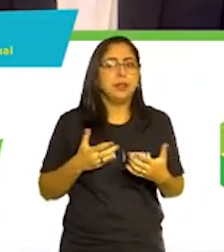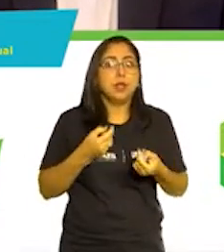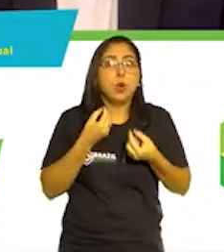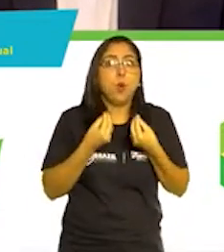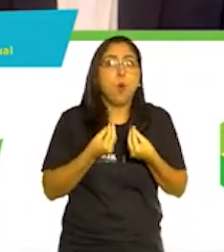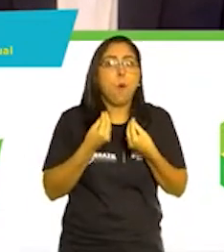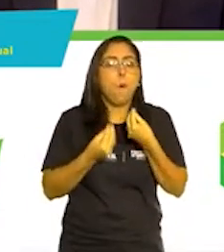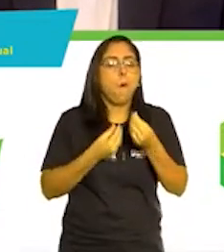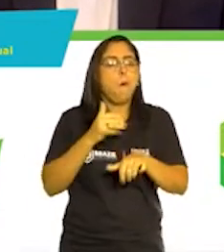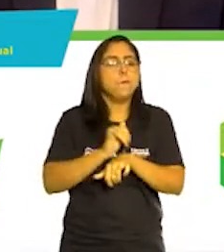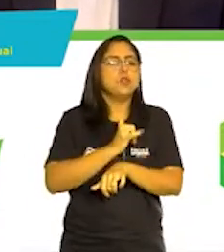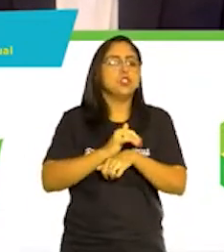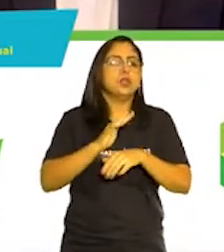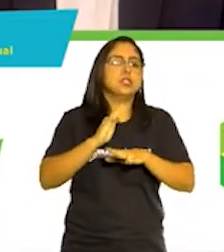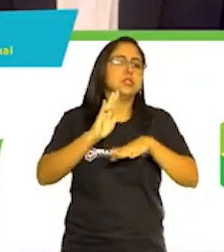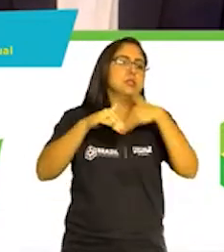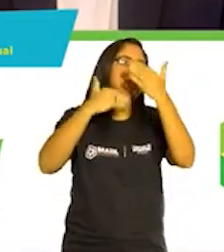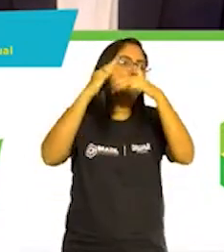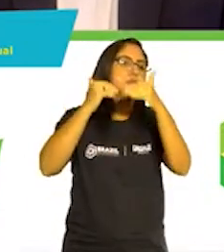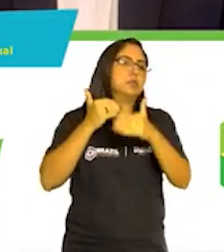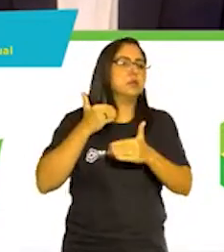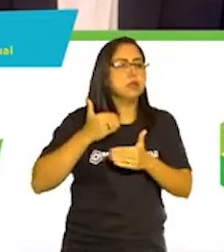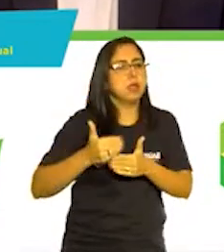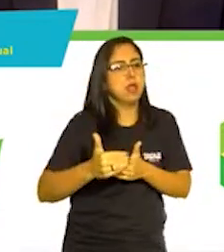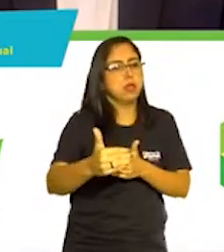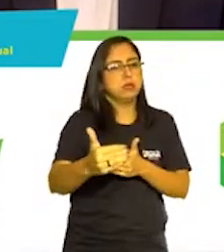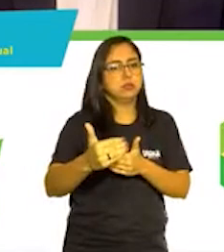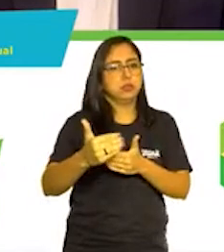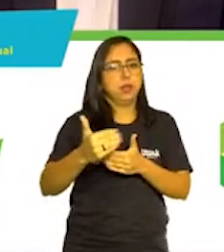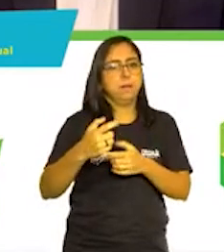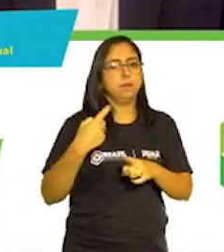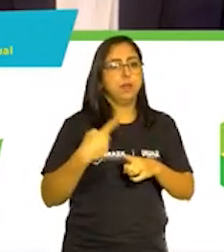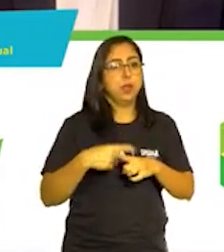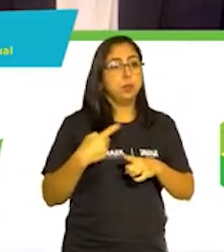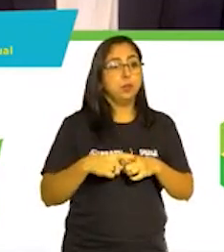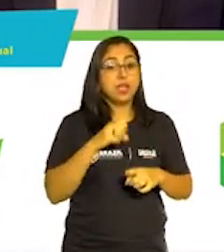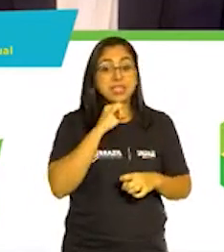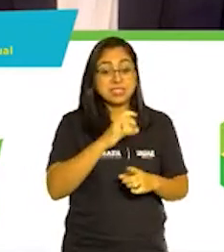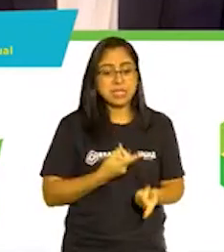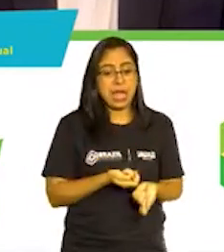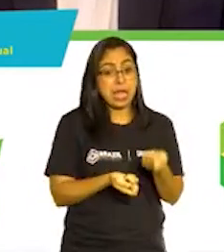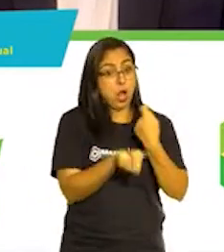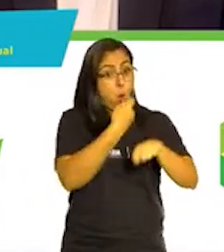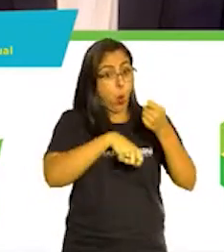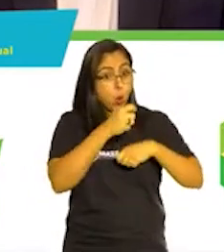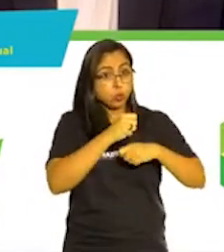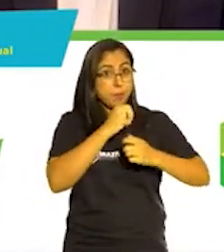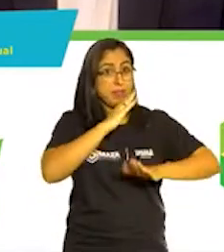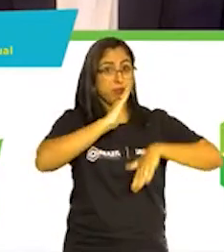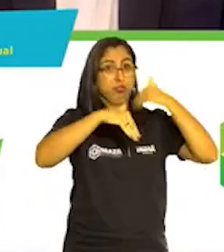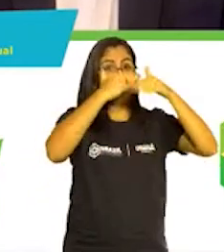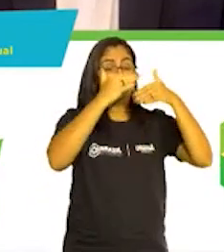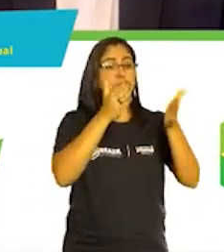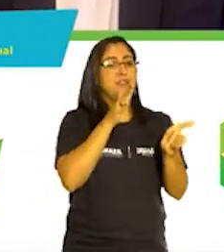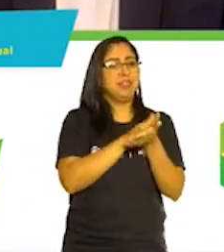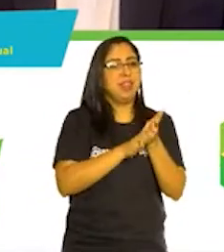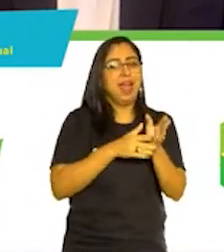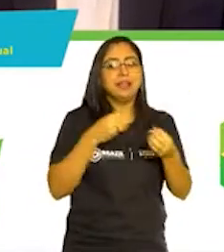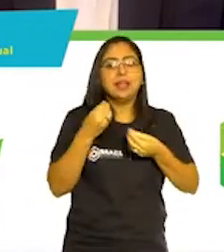nossa economia não crescer, nós não vamos resolver nenhum problema de desigualdade, nenhum problema de pobreza. Então, nós temos que, além, acima de